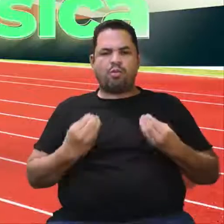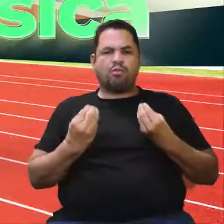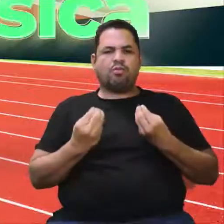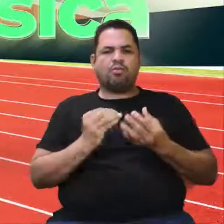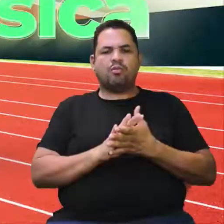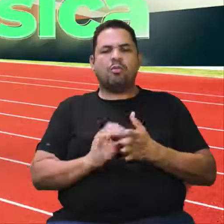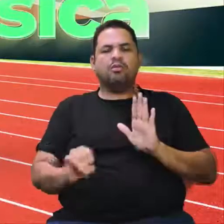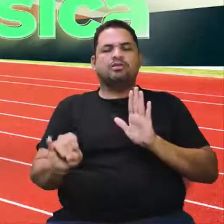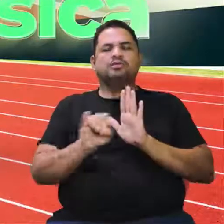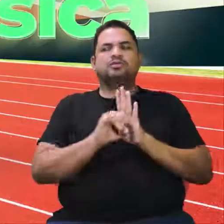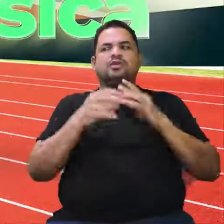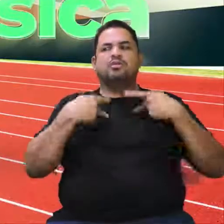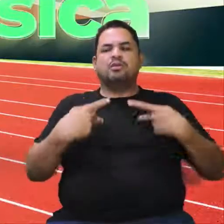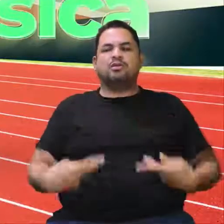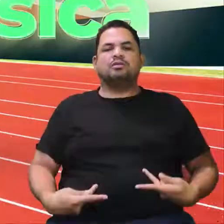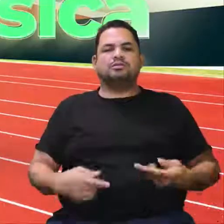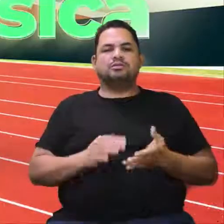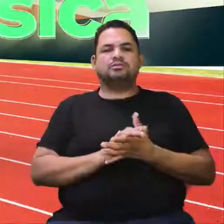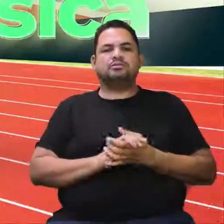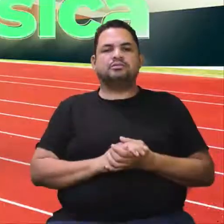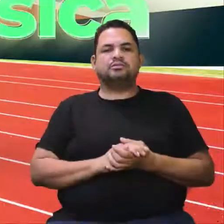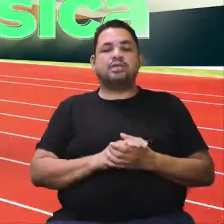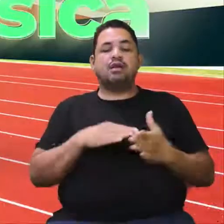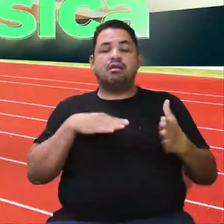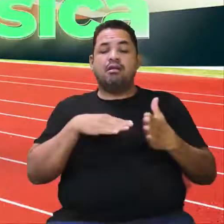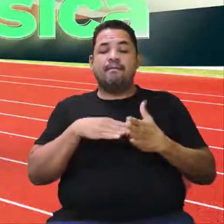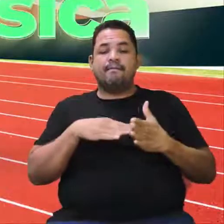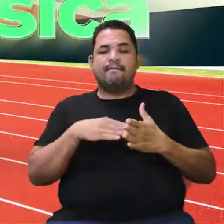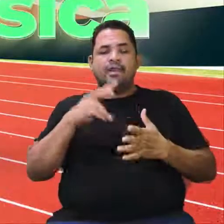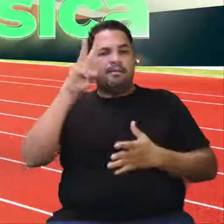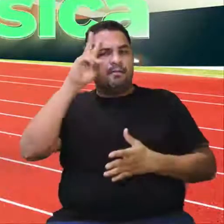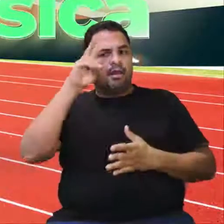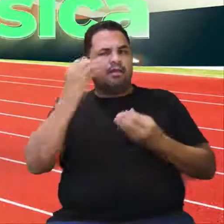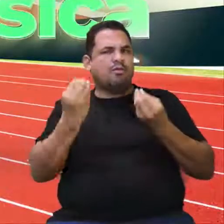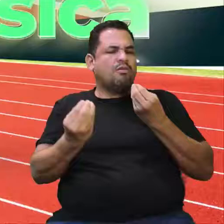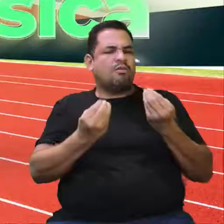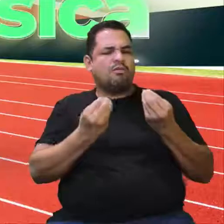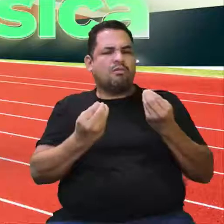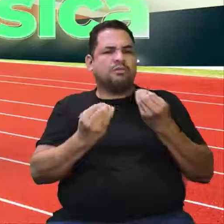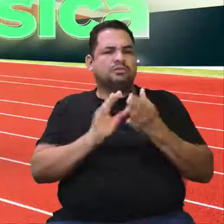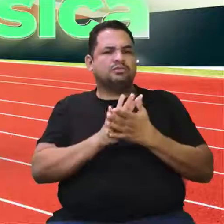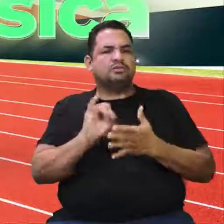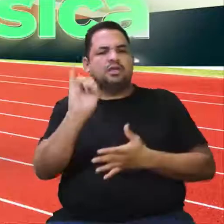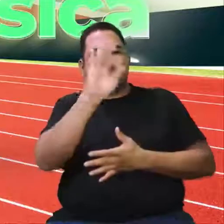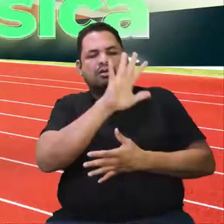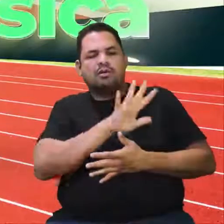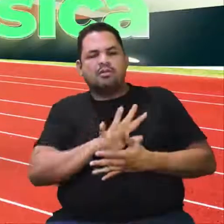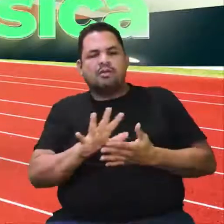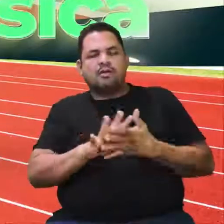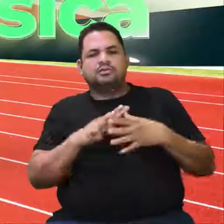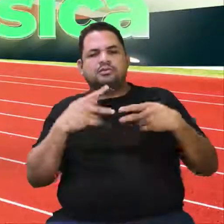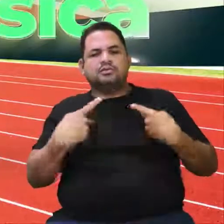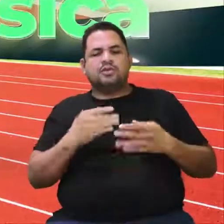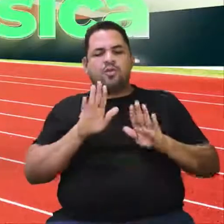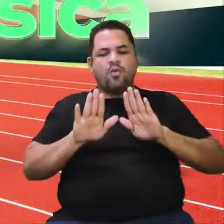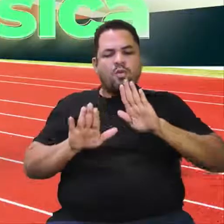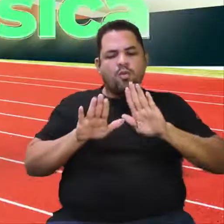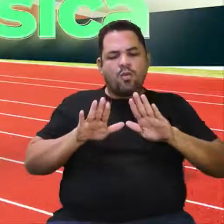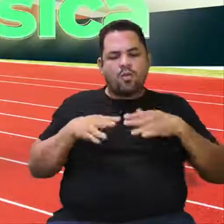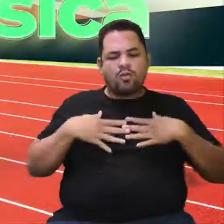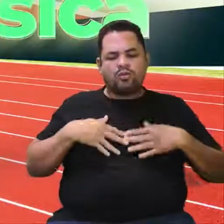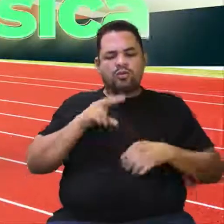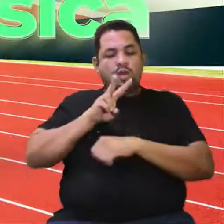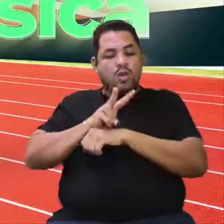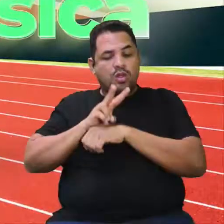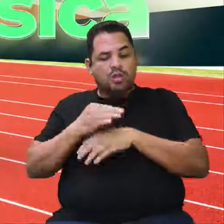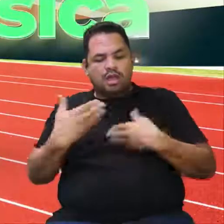a identidade corporal, remete o limite, né? Até onde você vai com essa imagem. Então você vai cuidar da sua imagem